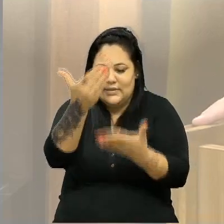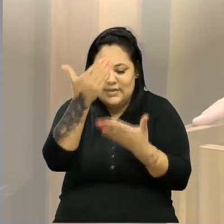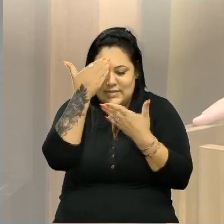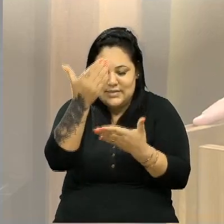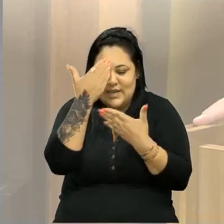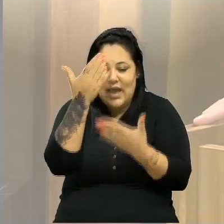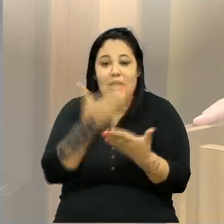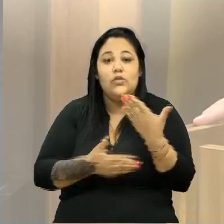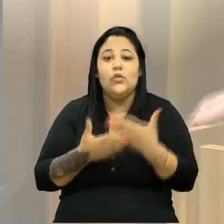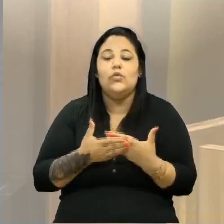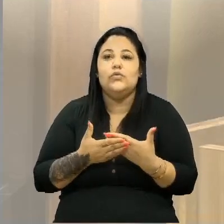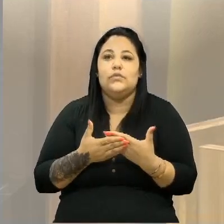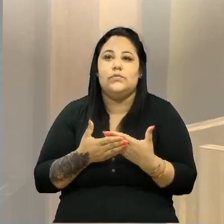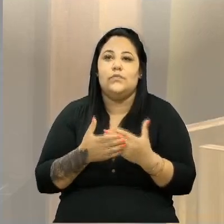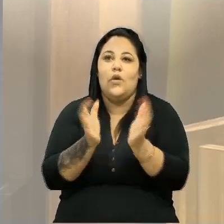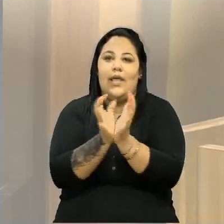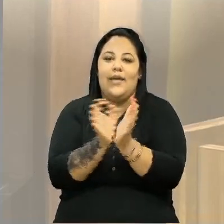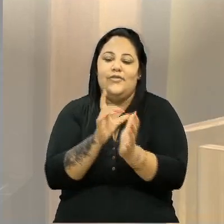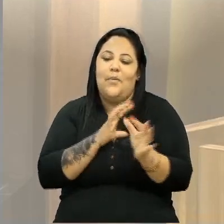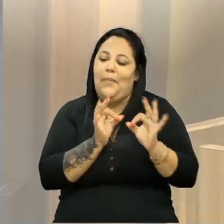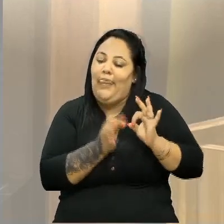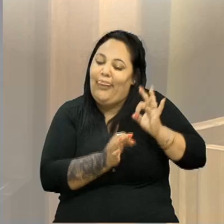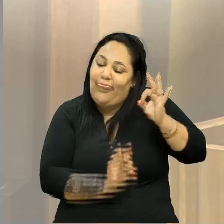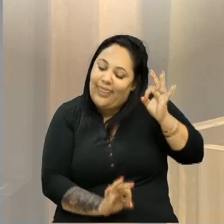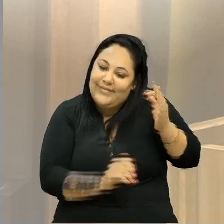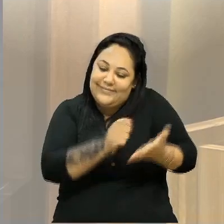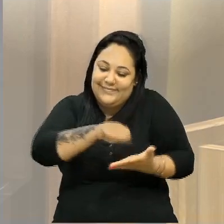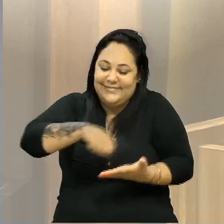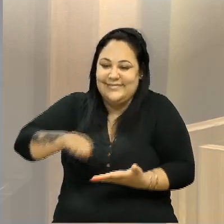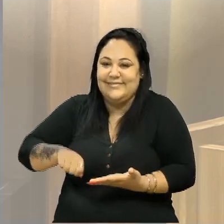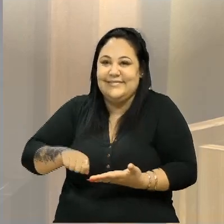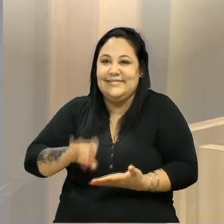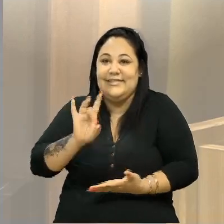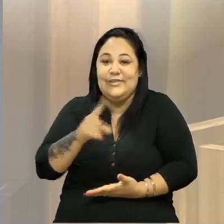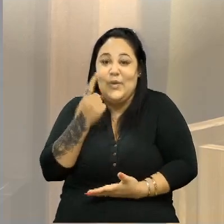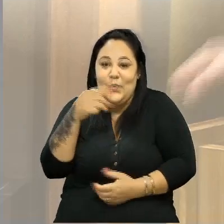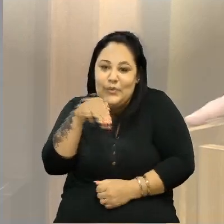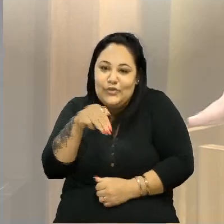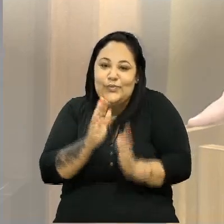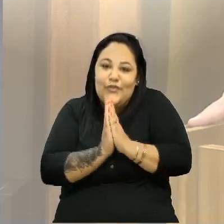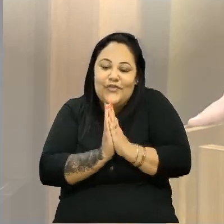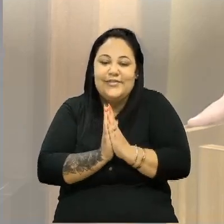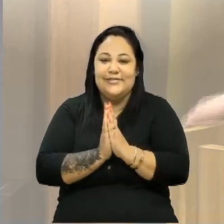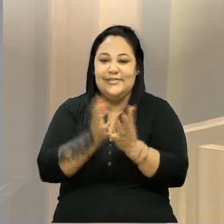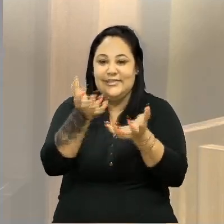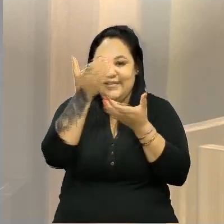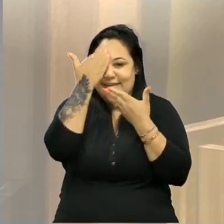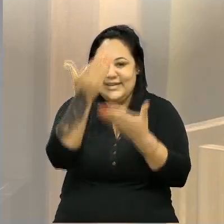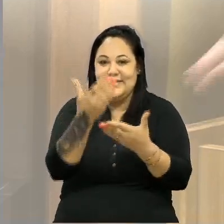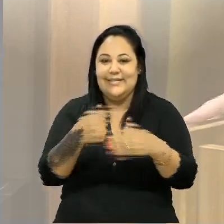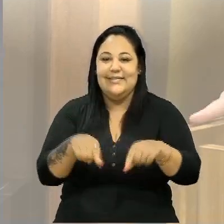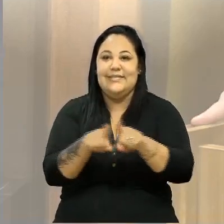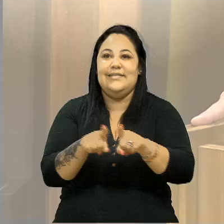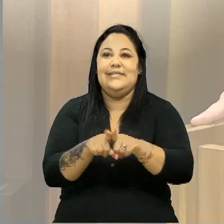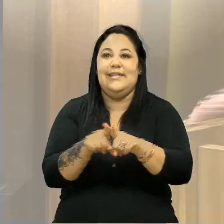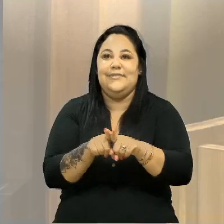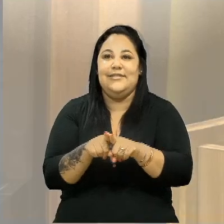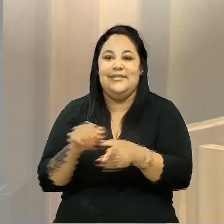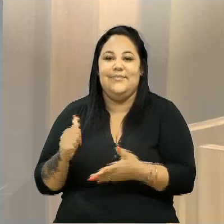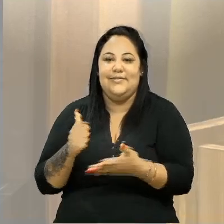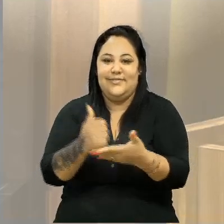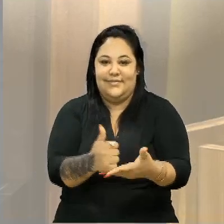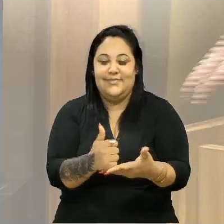aos colegas. Eu tinha muita coisa anotada aqui, mas não deu, só mais um minutinho, presidente. E eu quero agradecer a cooperação de